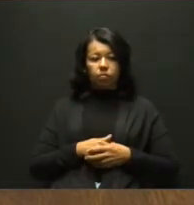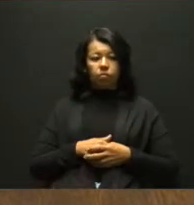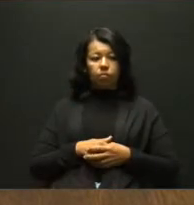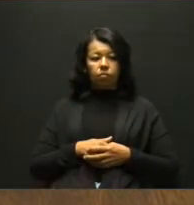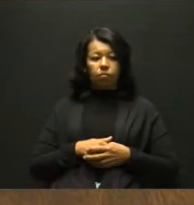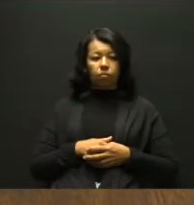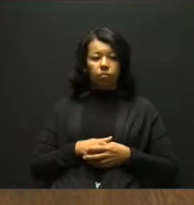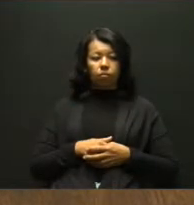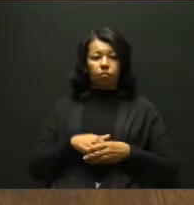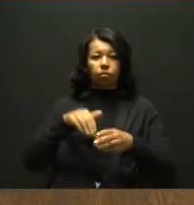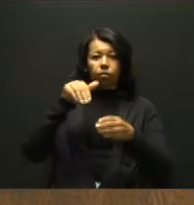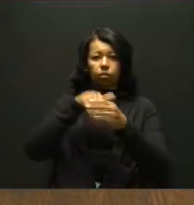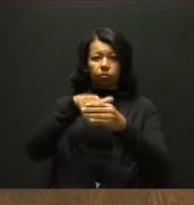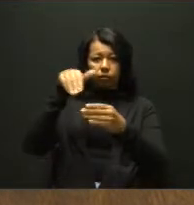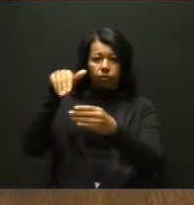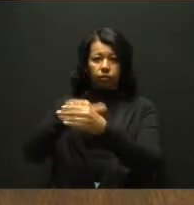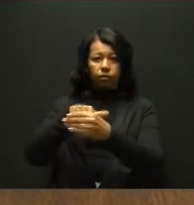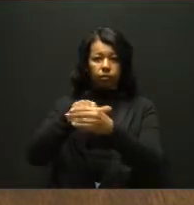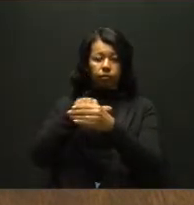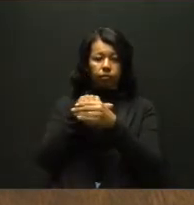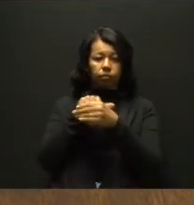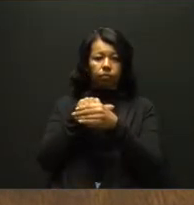em votação